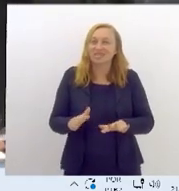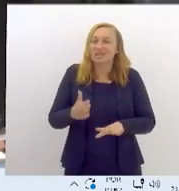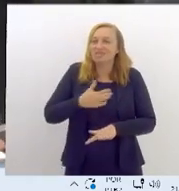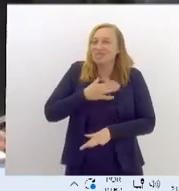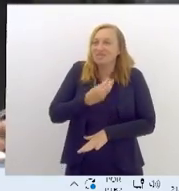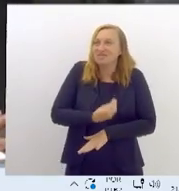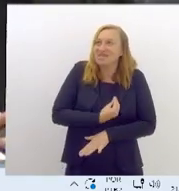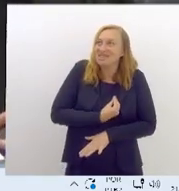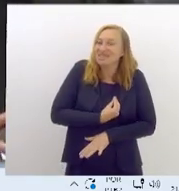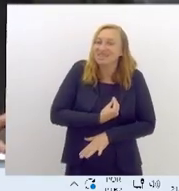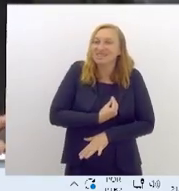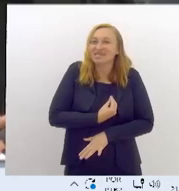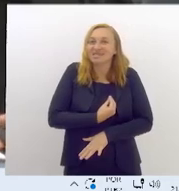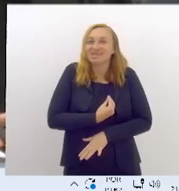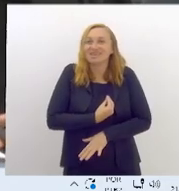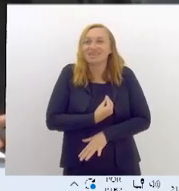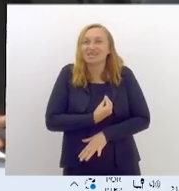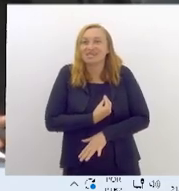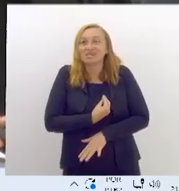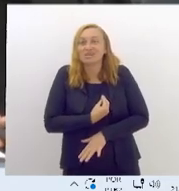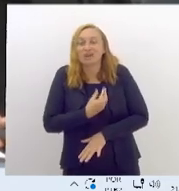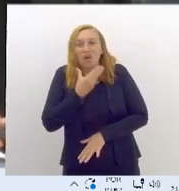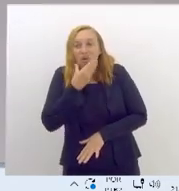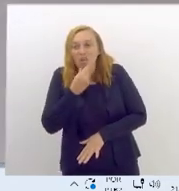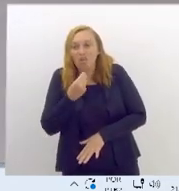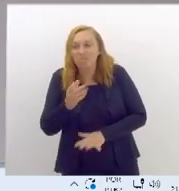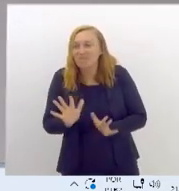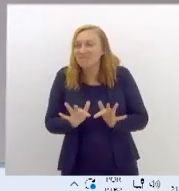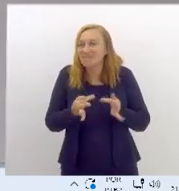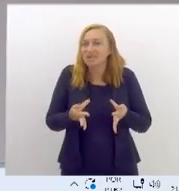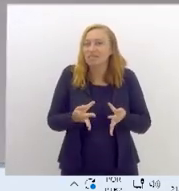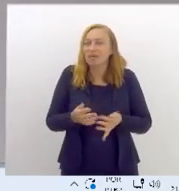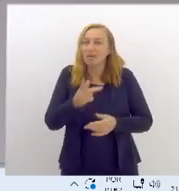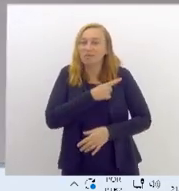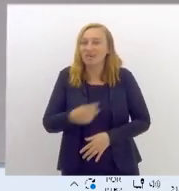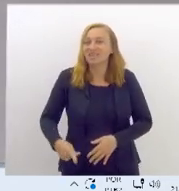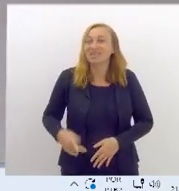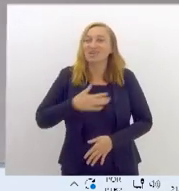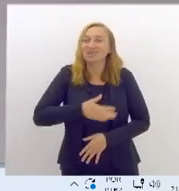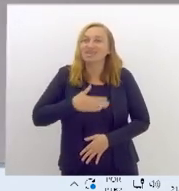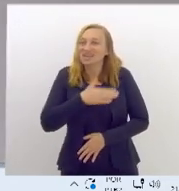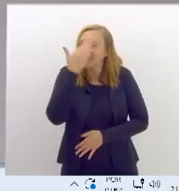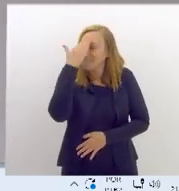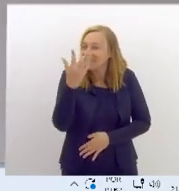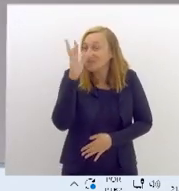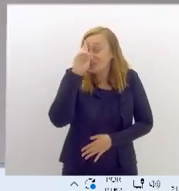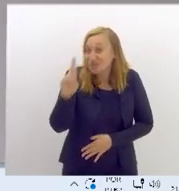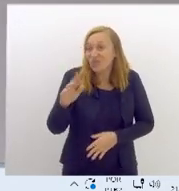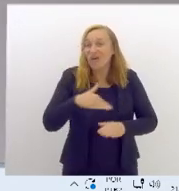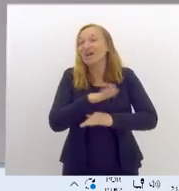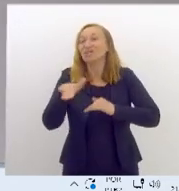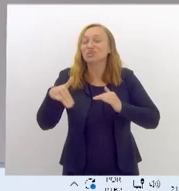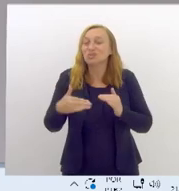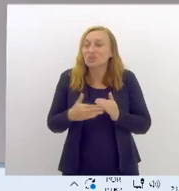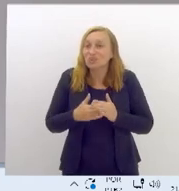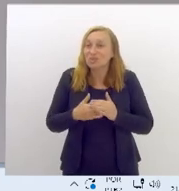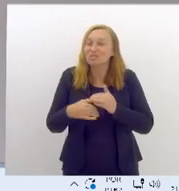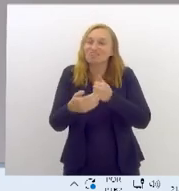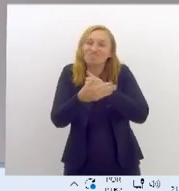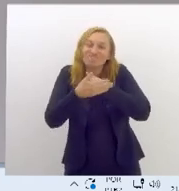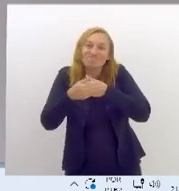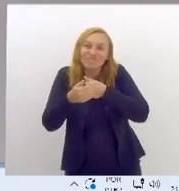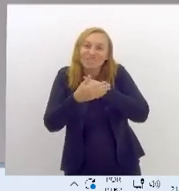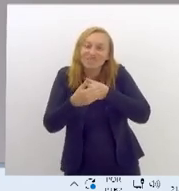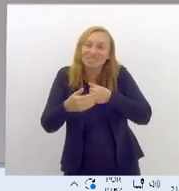na minha vida sabe é um homem Generoso Presidente eu gostaria de agradecer o senhor toda generosidade